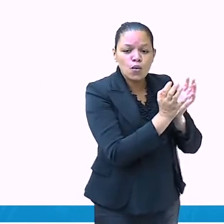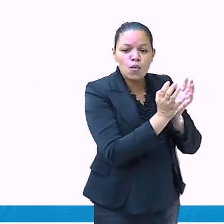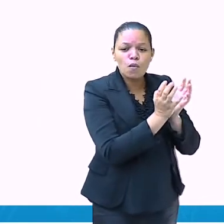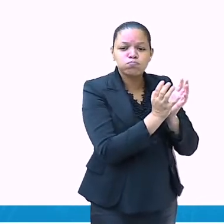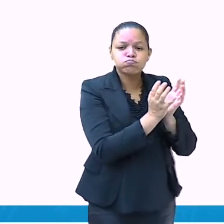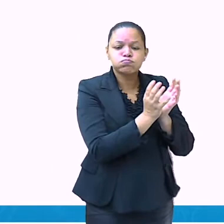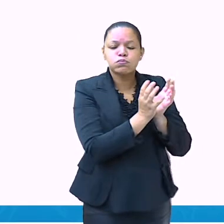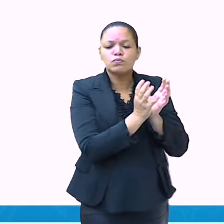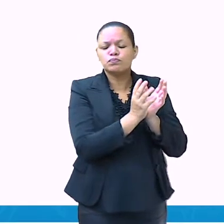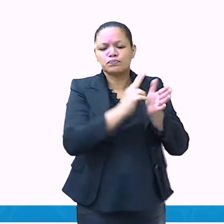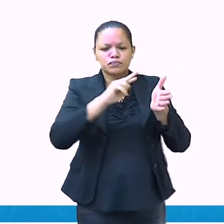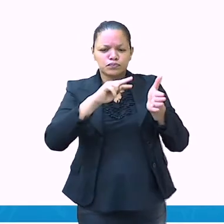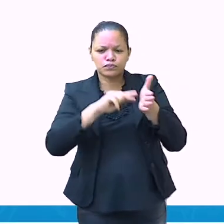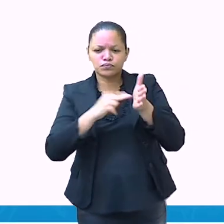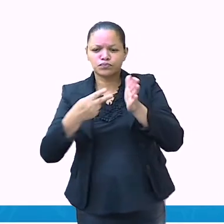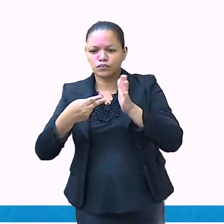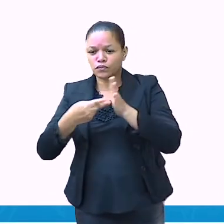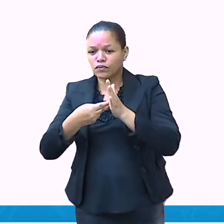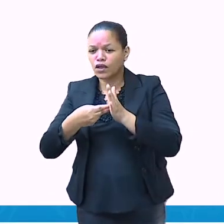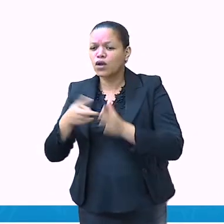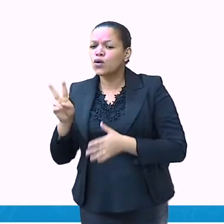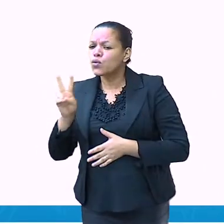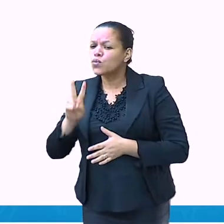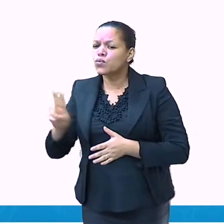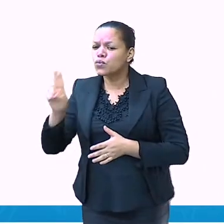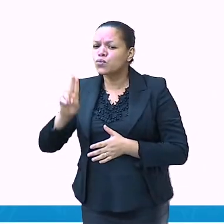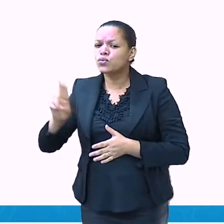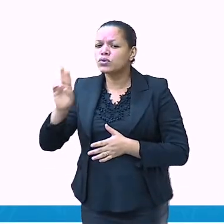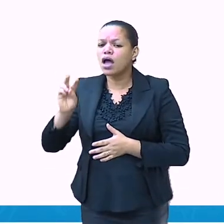É was. Eu